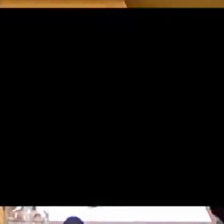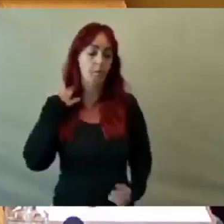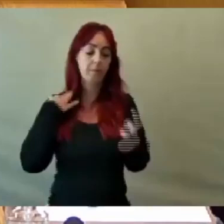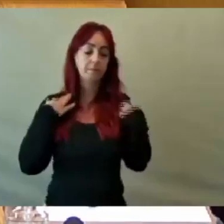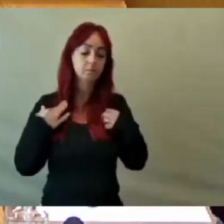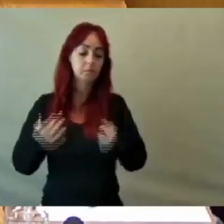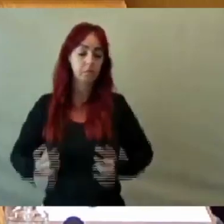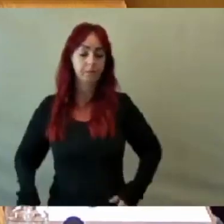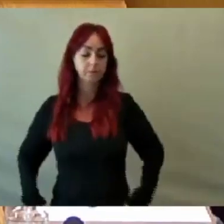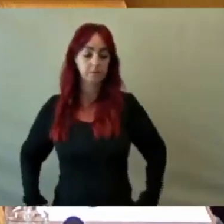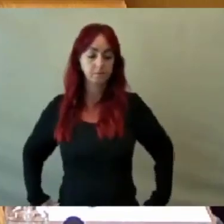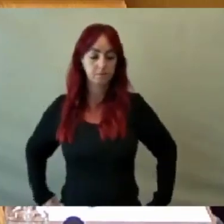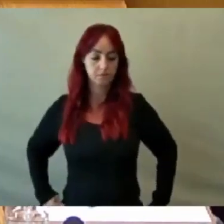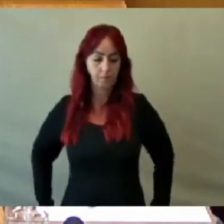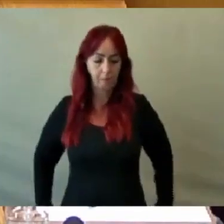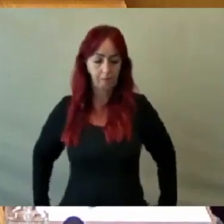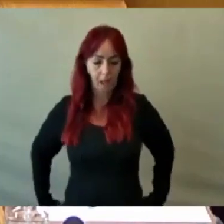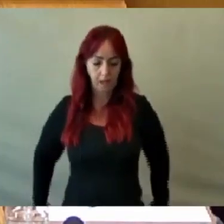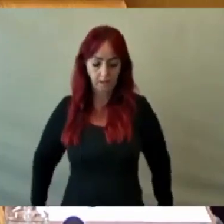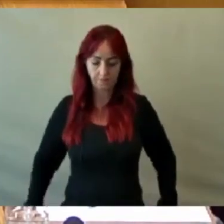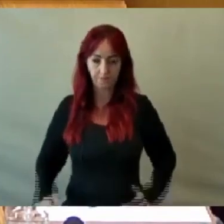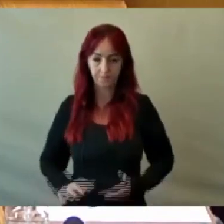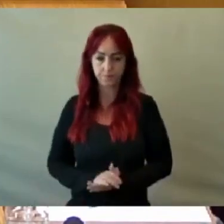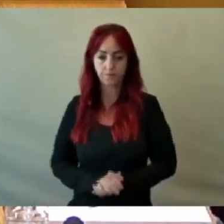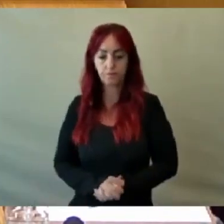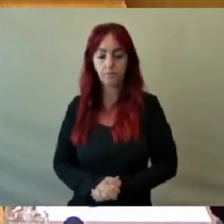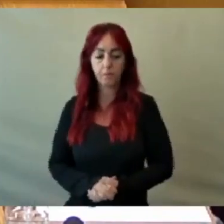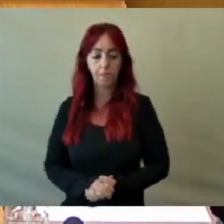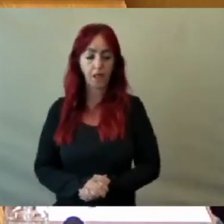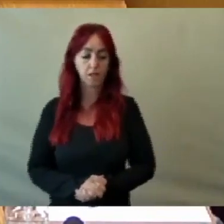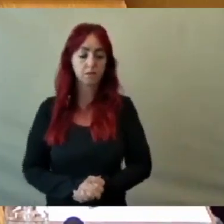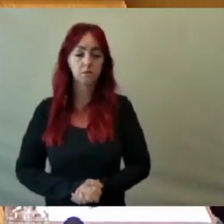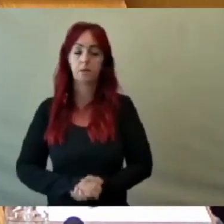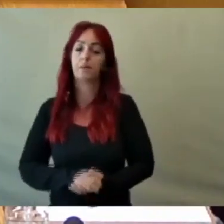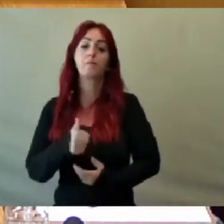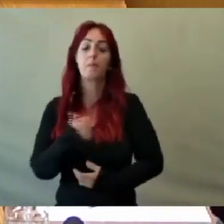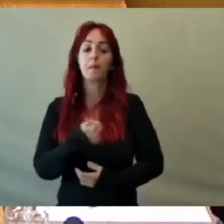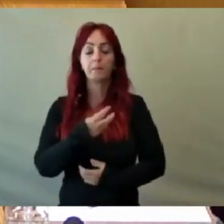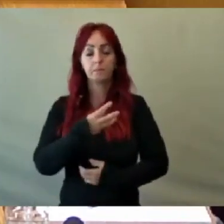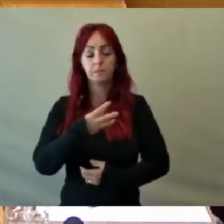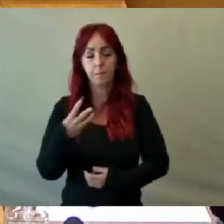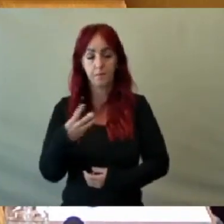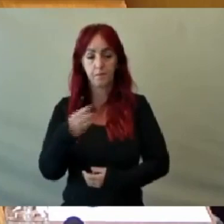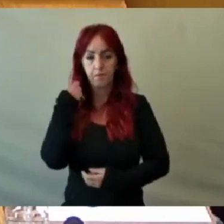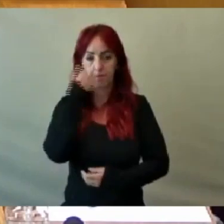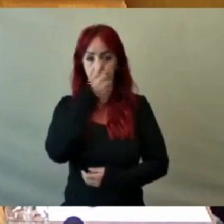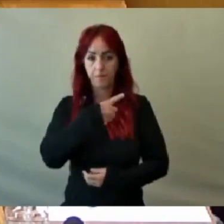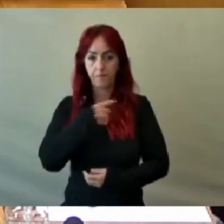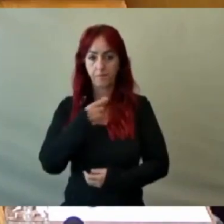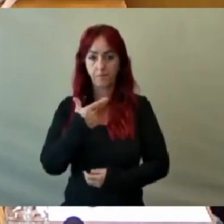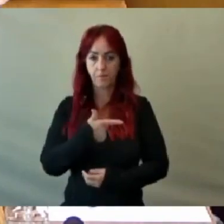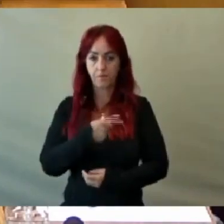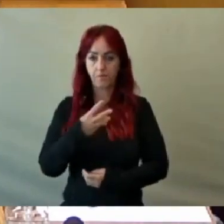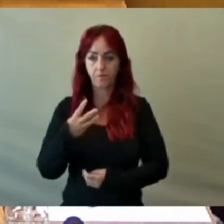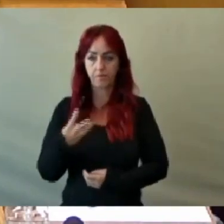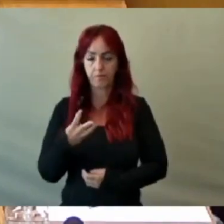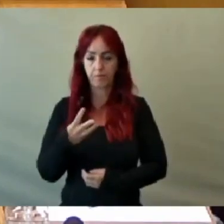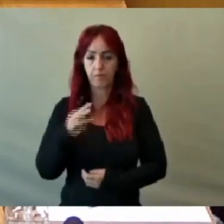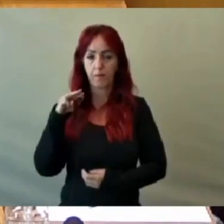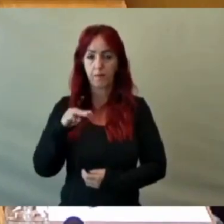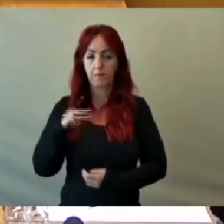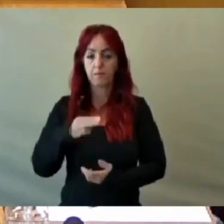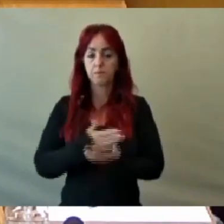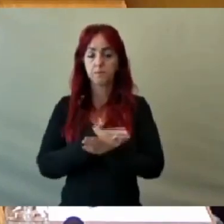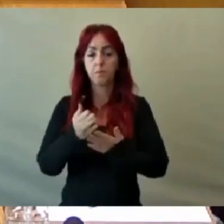13 horas e 23 minutos. Vamos dar início a nossa reunião de comissão de saúde